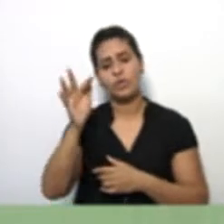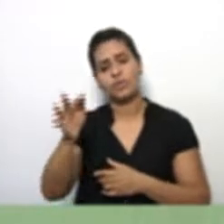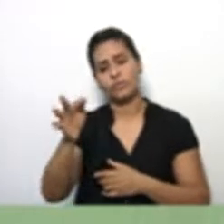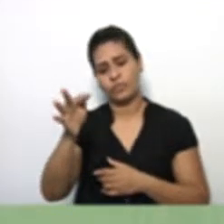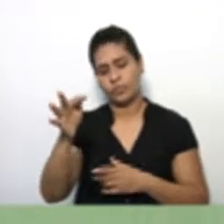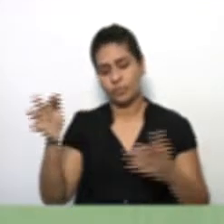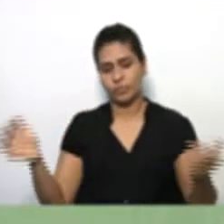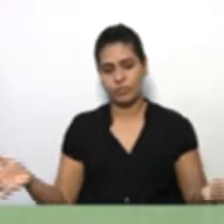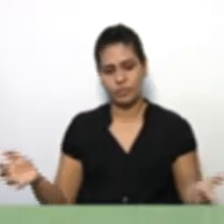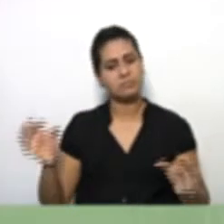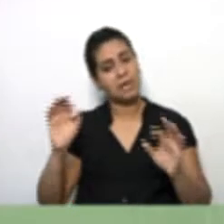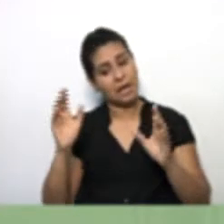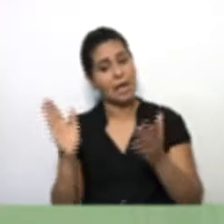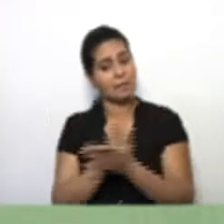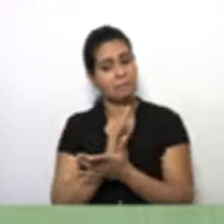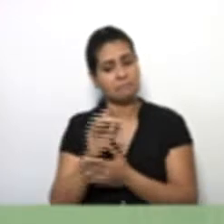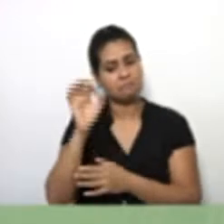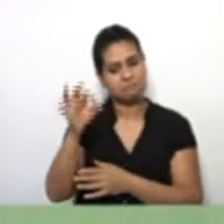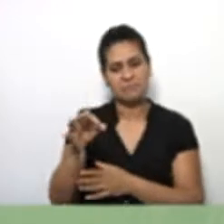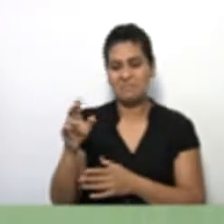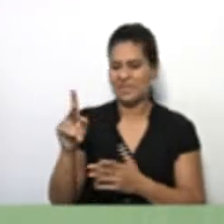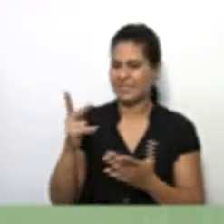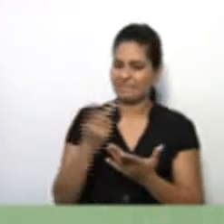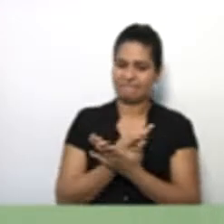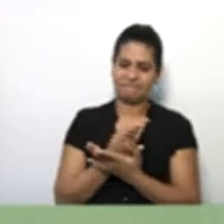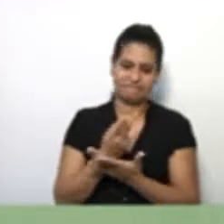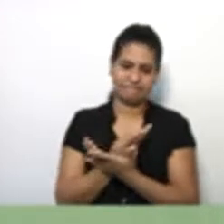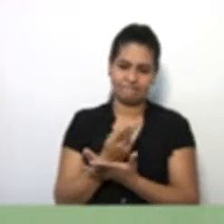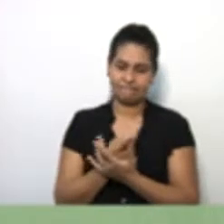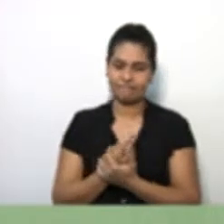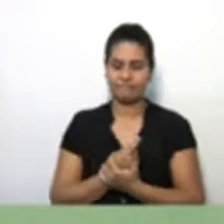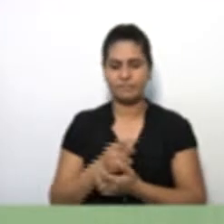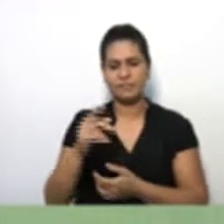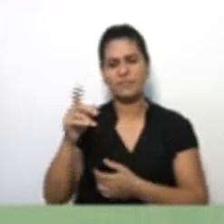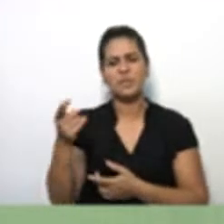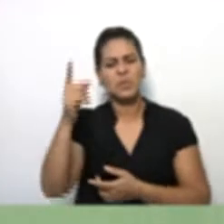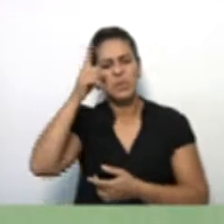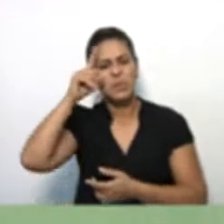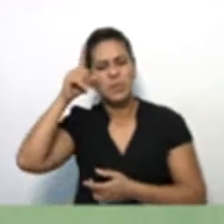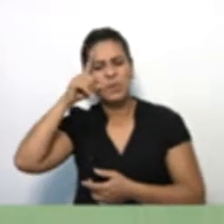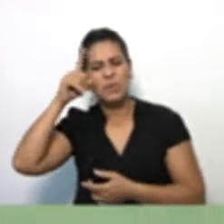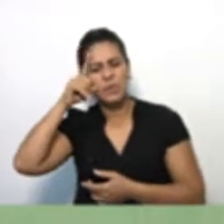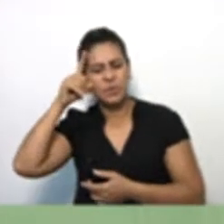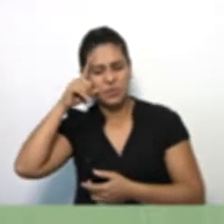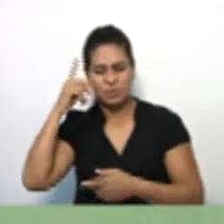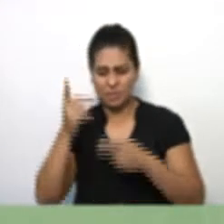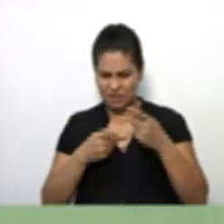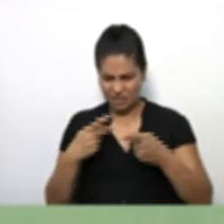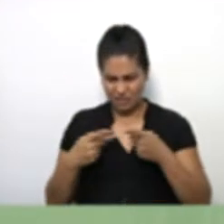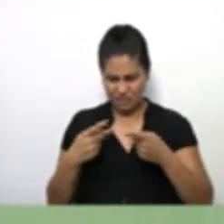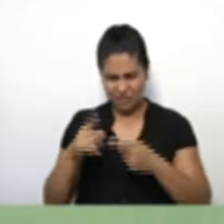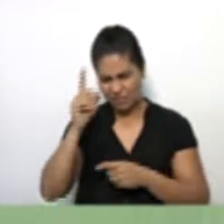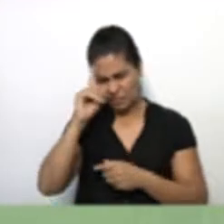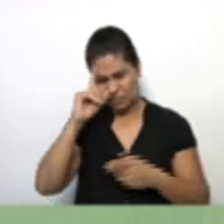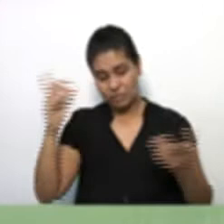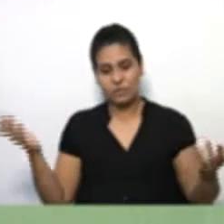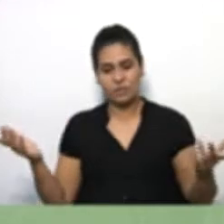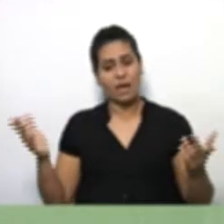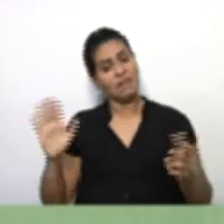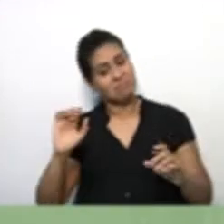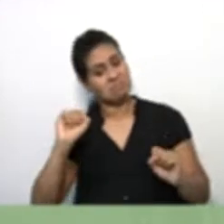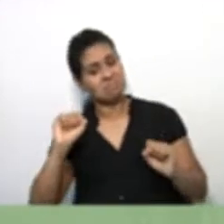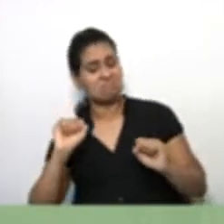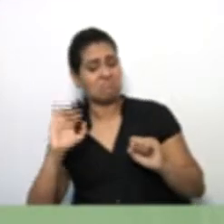que a questão estava certa. Mas olha aqui, ó, rotina diária, você acha que você consegue planejar algo para a tua rotina? Até